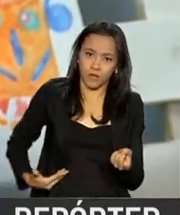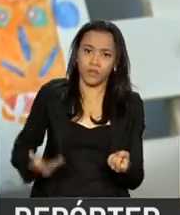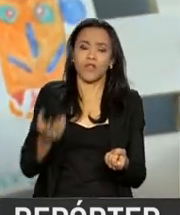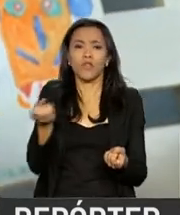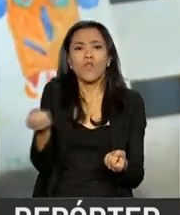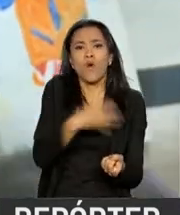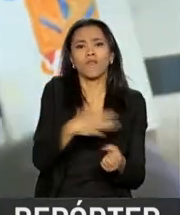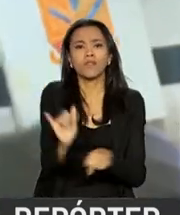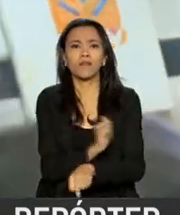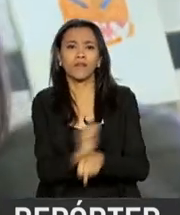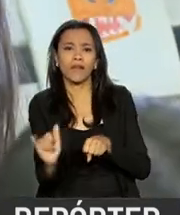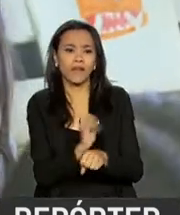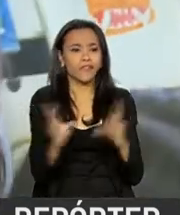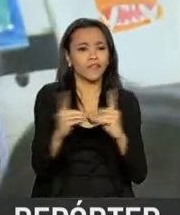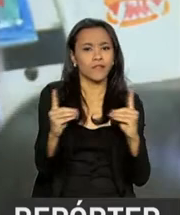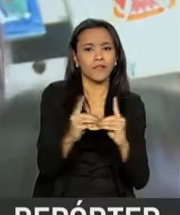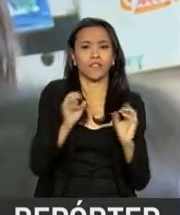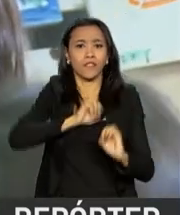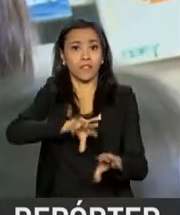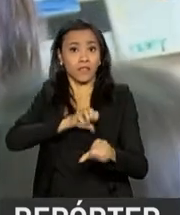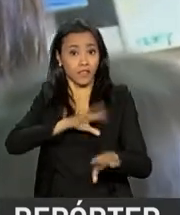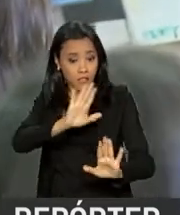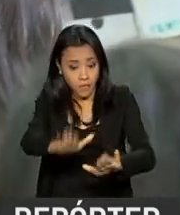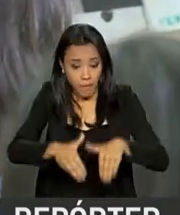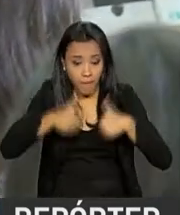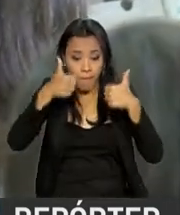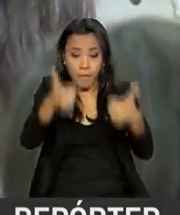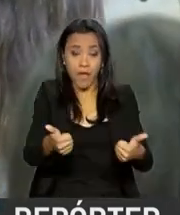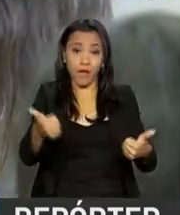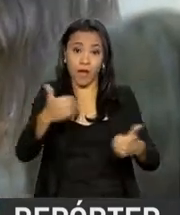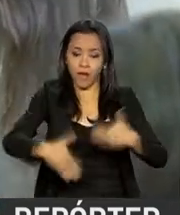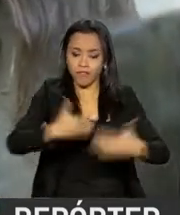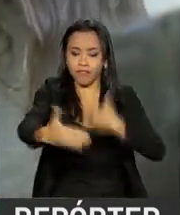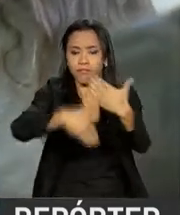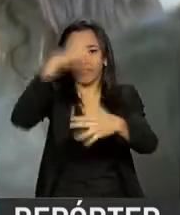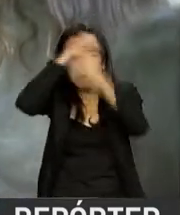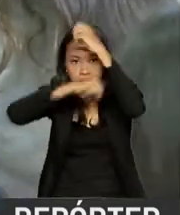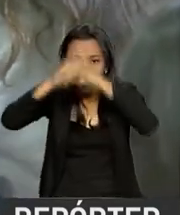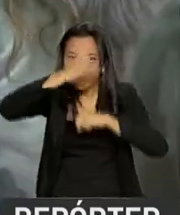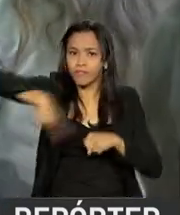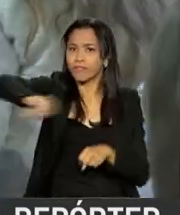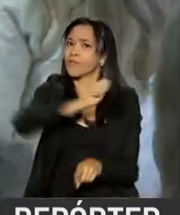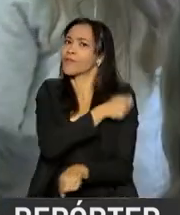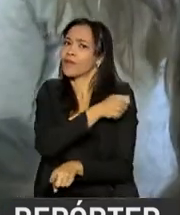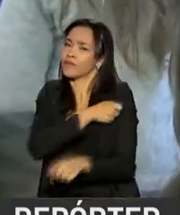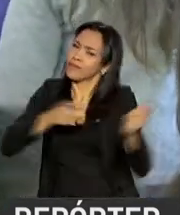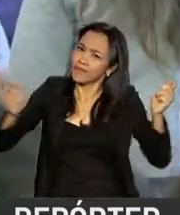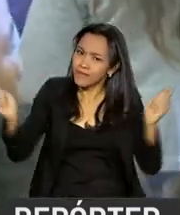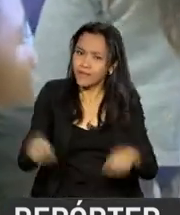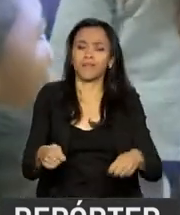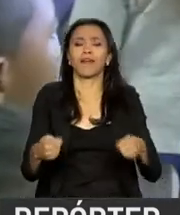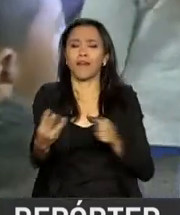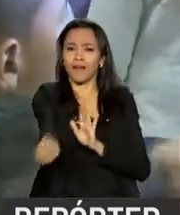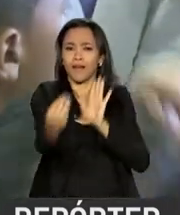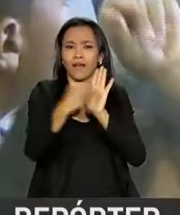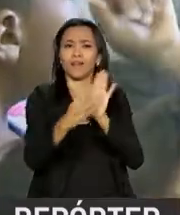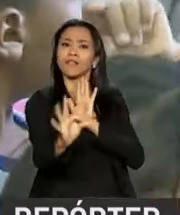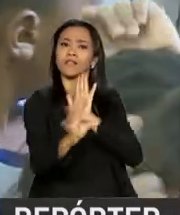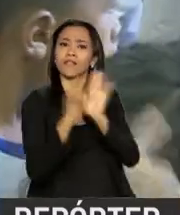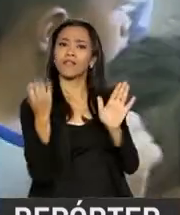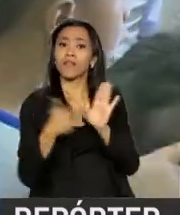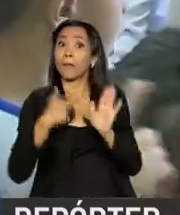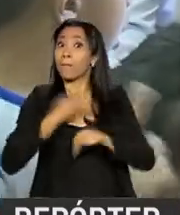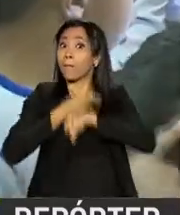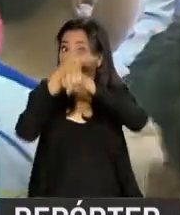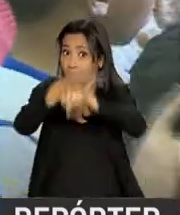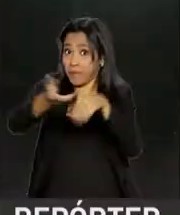formas de dar aula e melhorar o processo de aprendizado dos alunos podem ser inscritos no prêmio professores do brasil